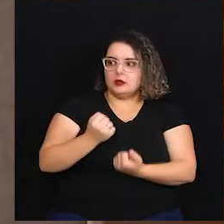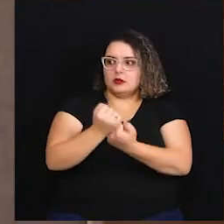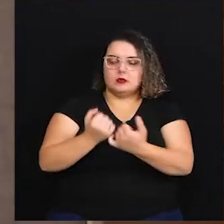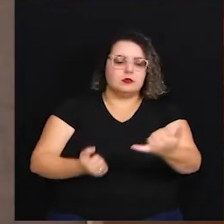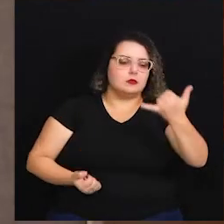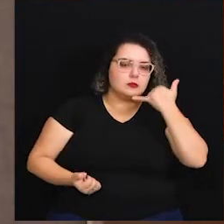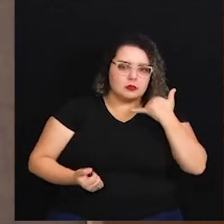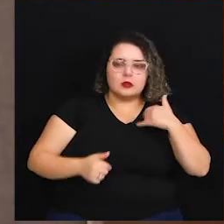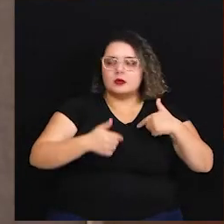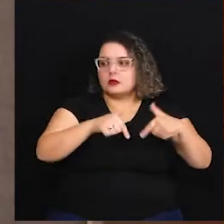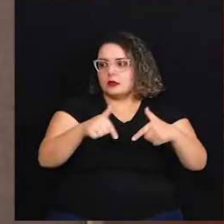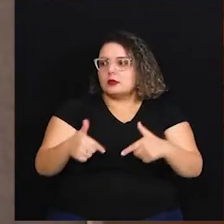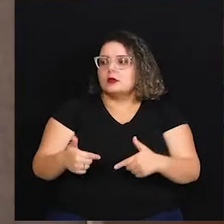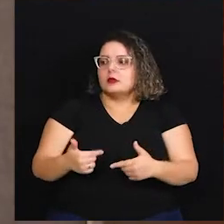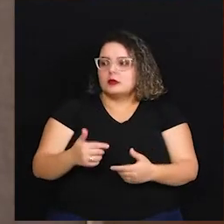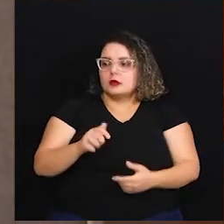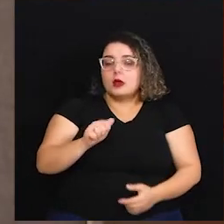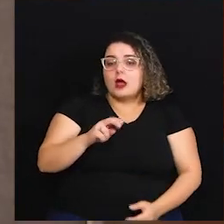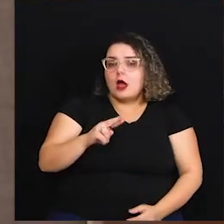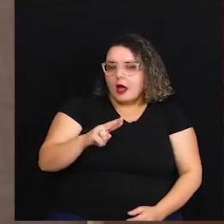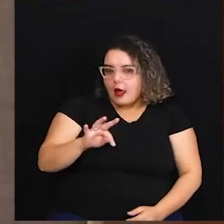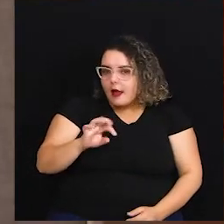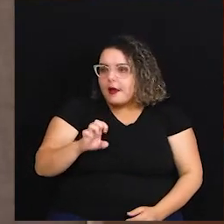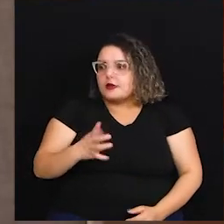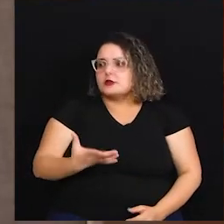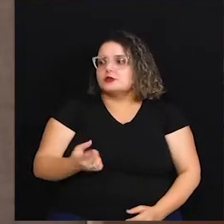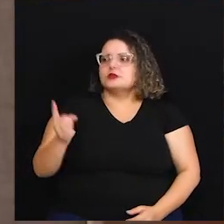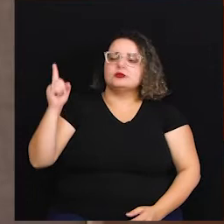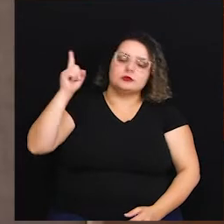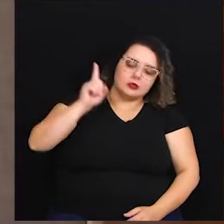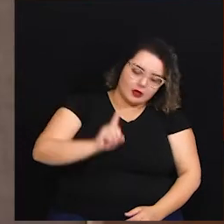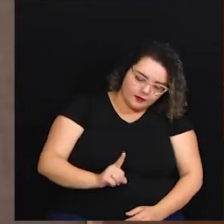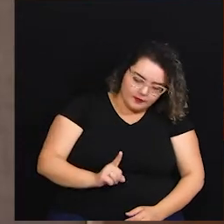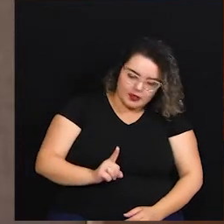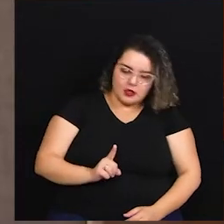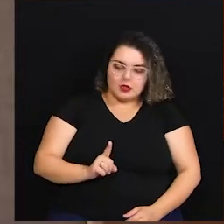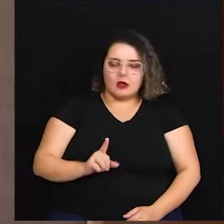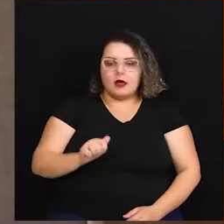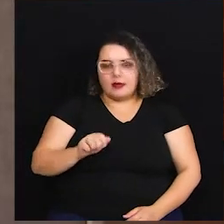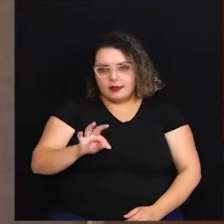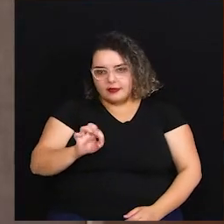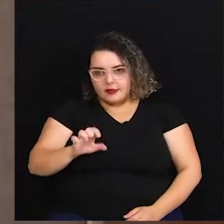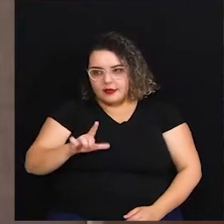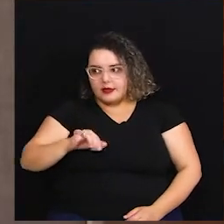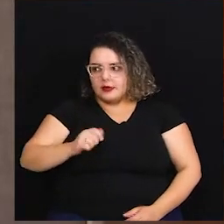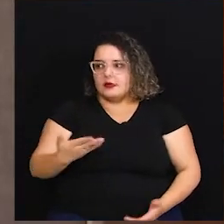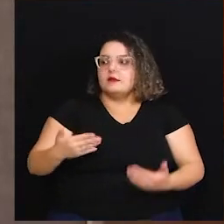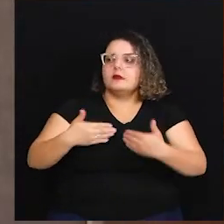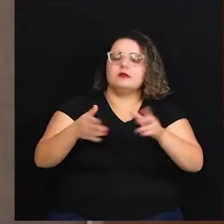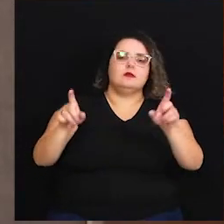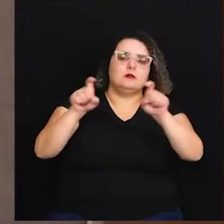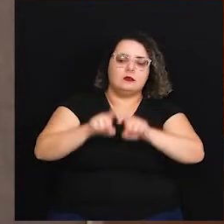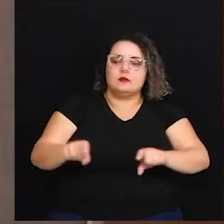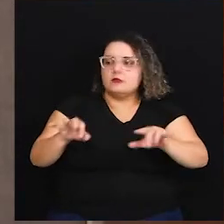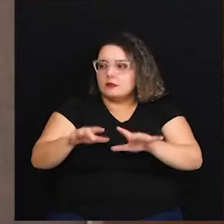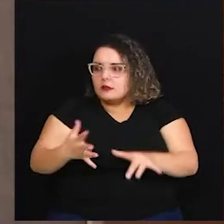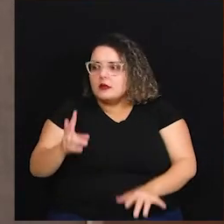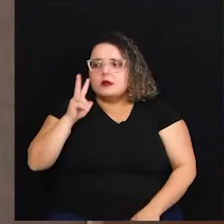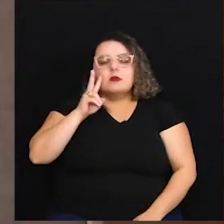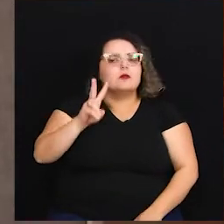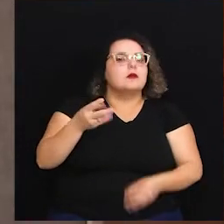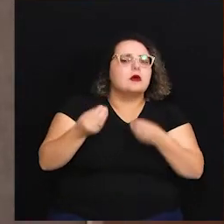suporte, ligo para um outro amigo que trabalha com arte, que é arte finalista, ele vem até aqui, até o ateliê e fala, vamos lá, vamos